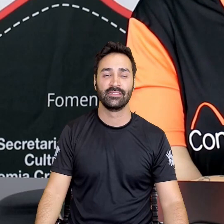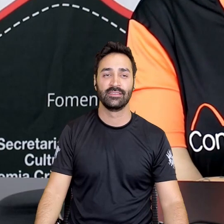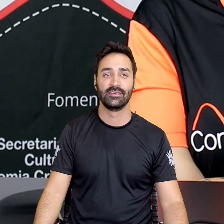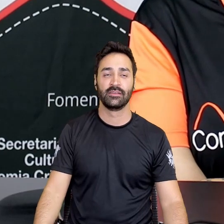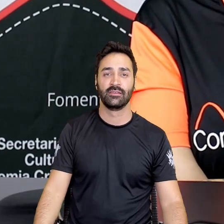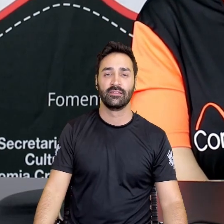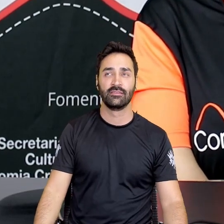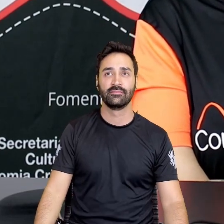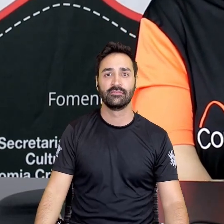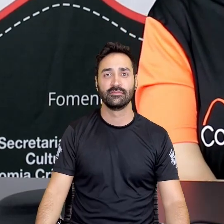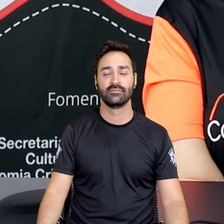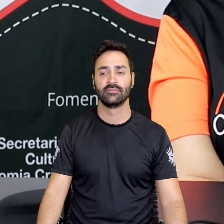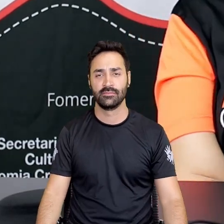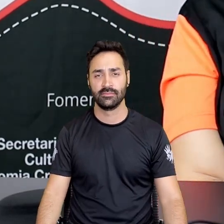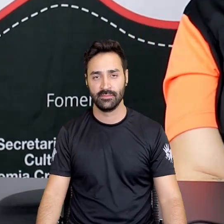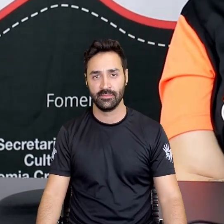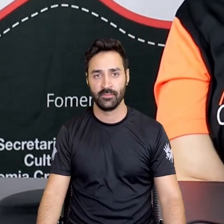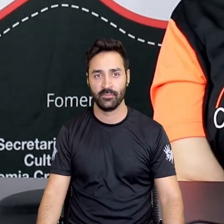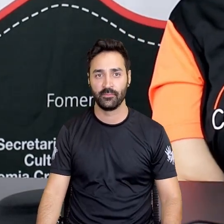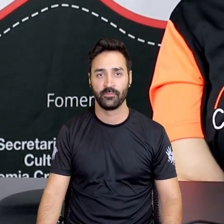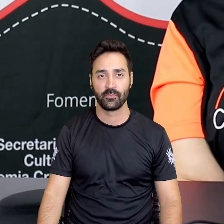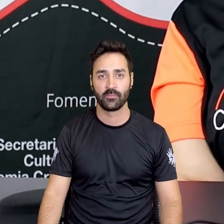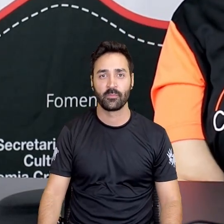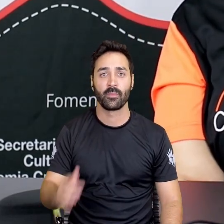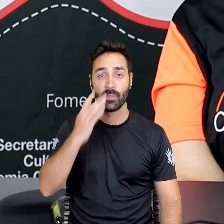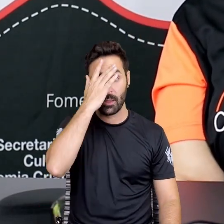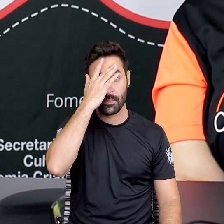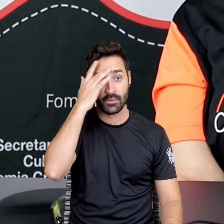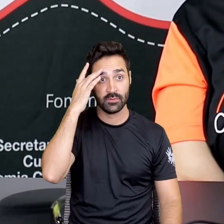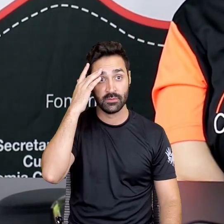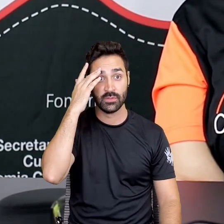Quando vem assim uma pessoa que não